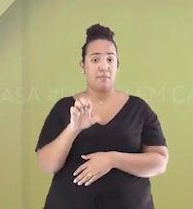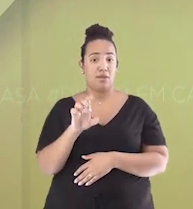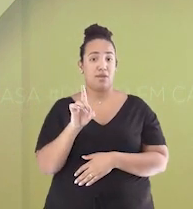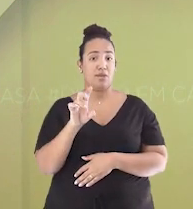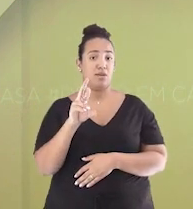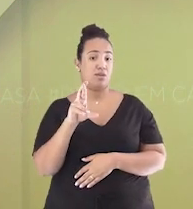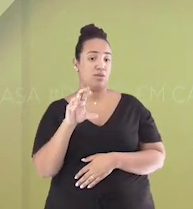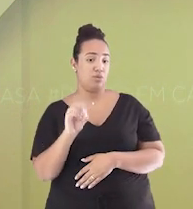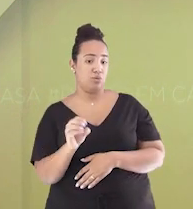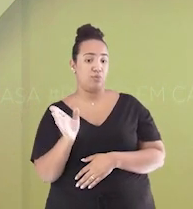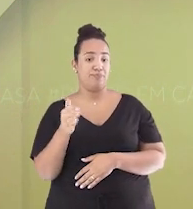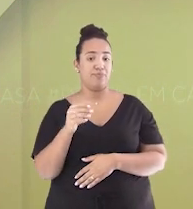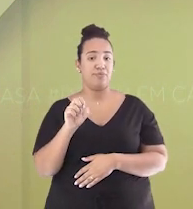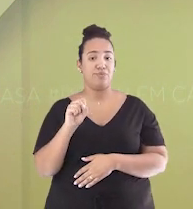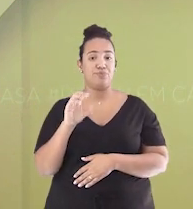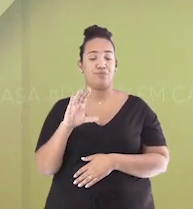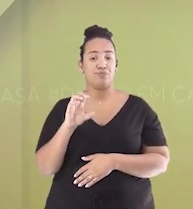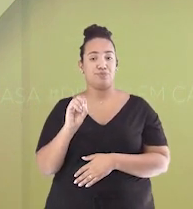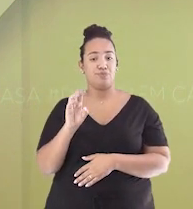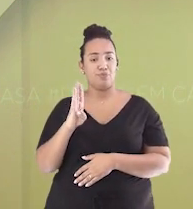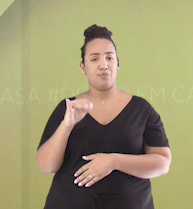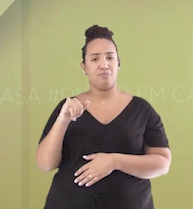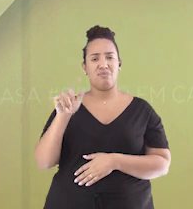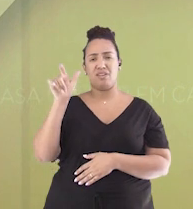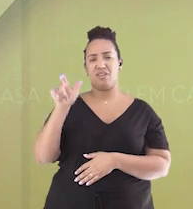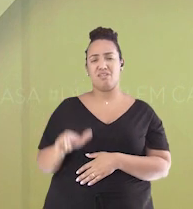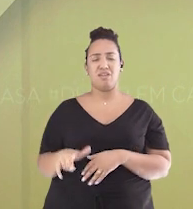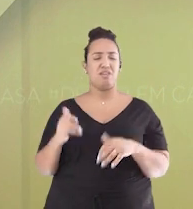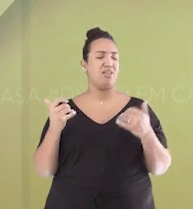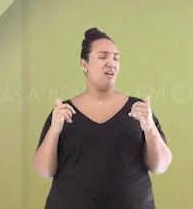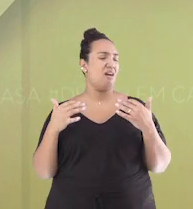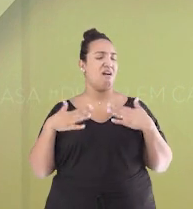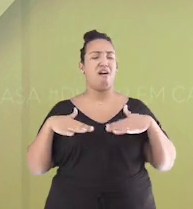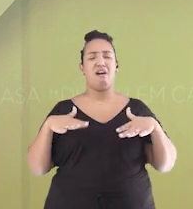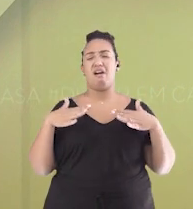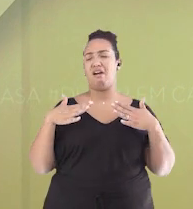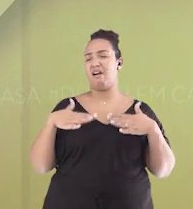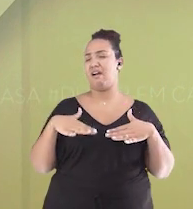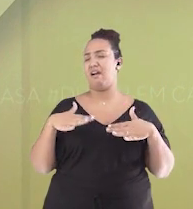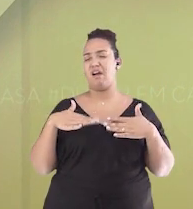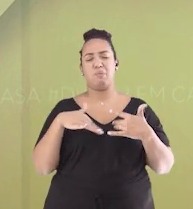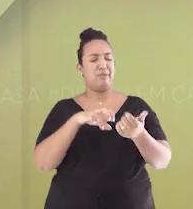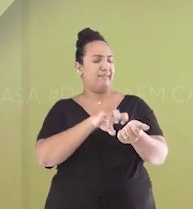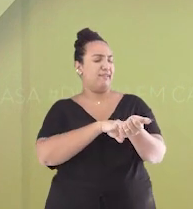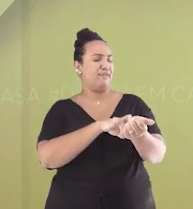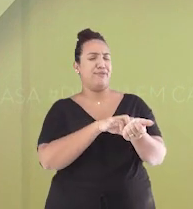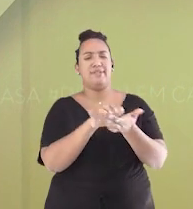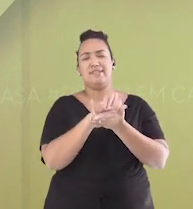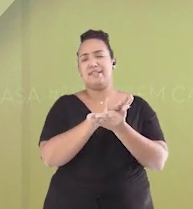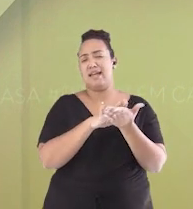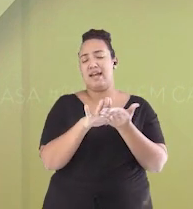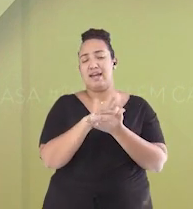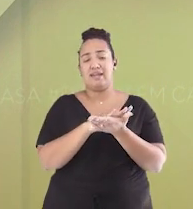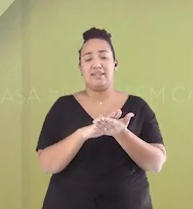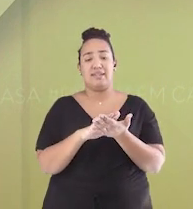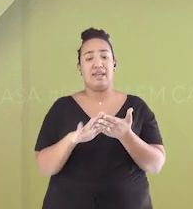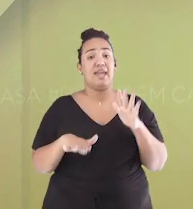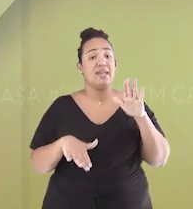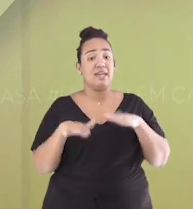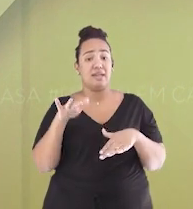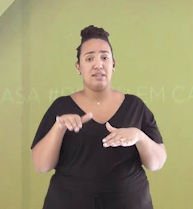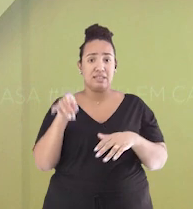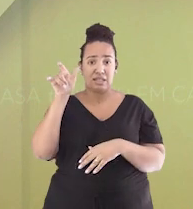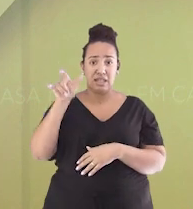um surfista tranquilão que não se estressava com facilidades com os outros participantes e que de vez em